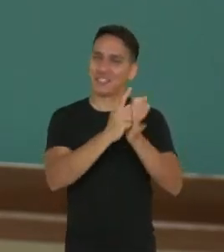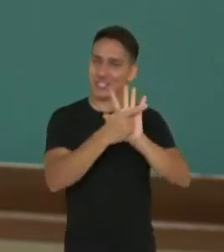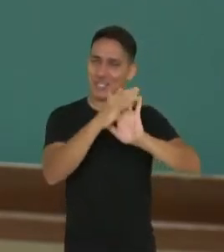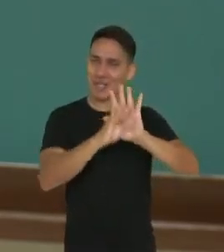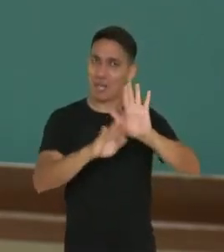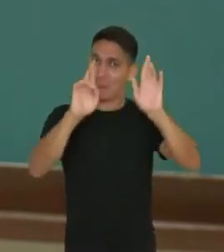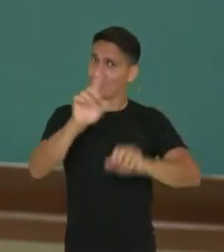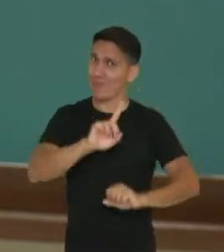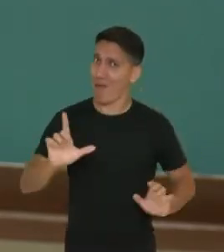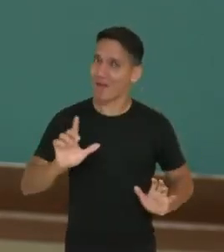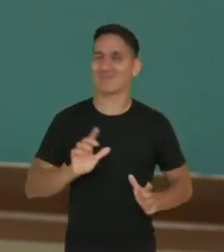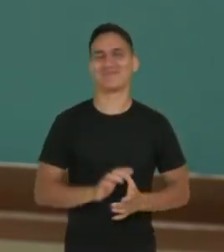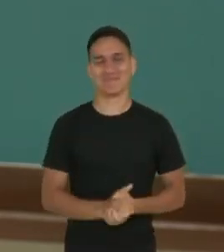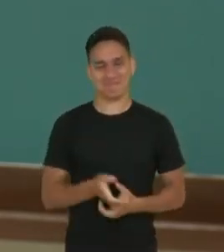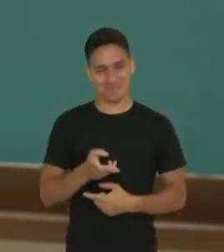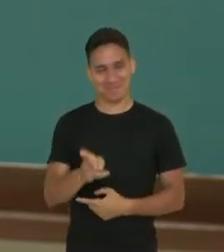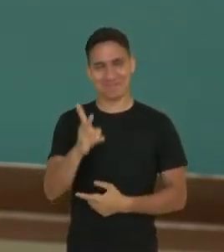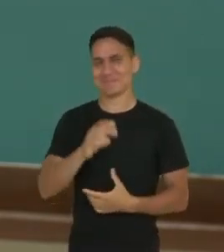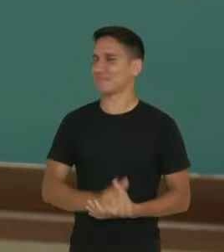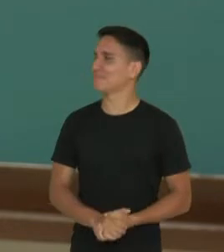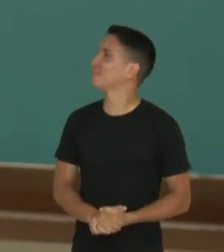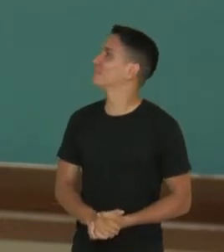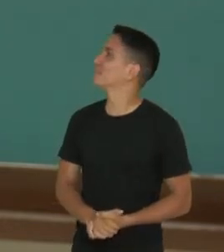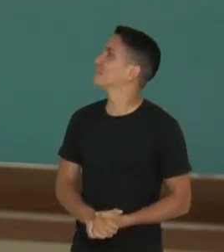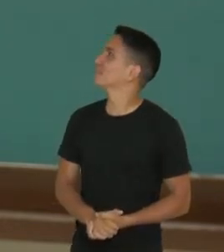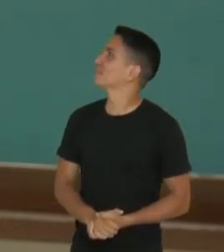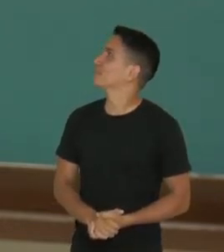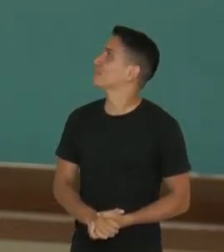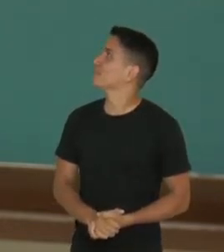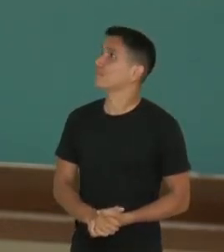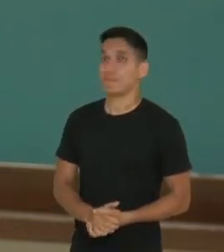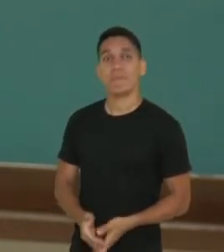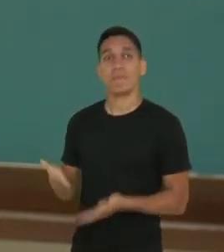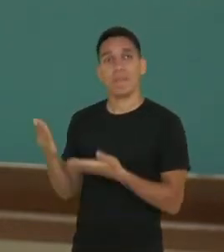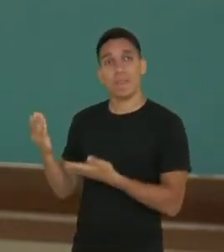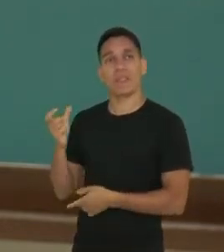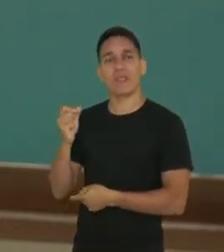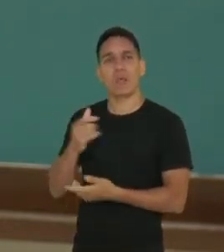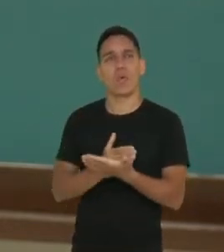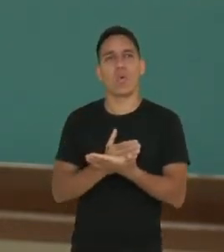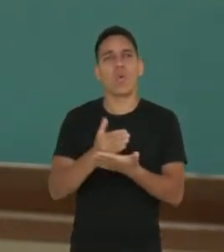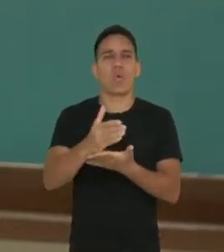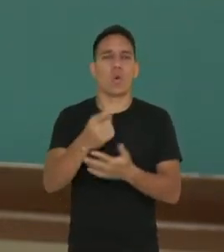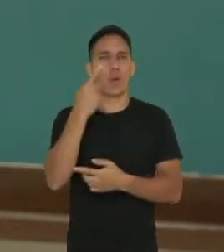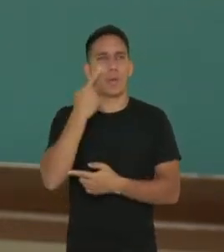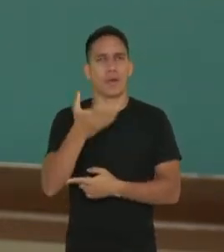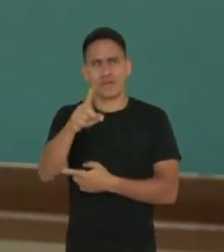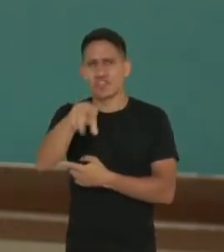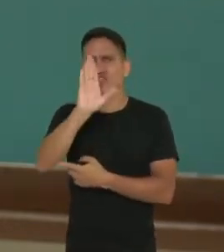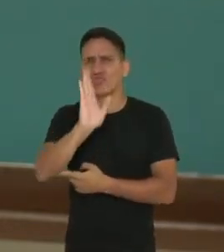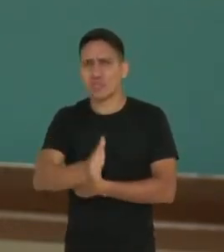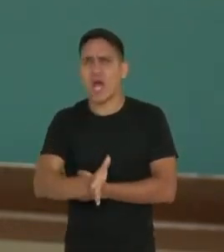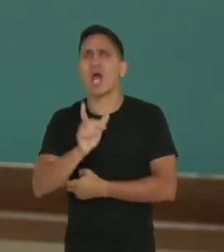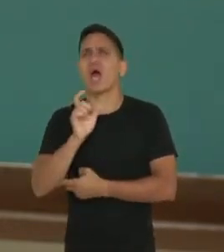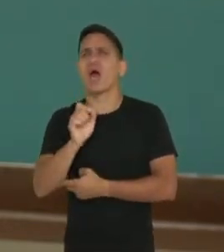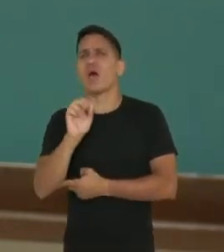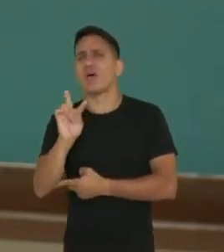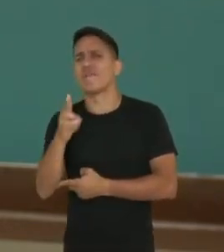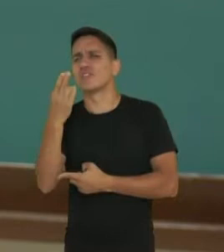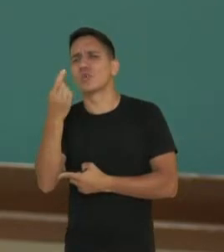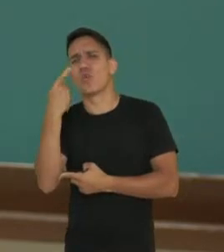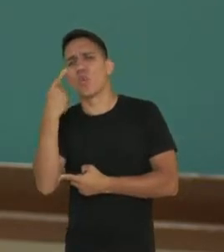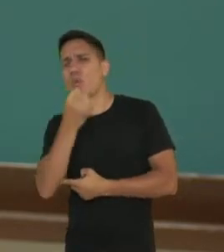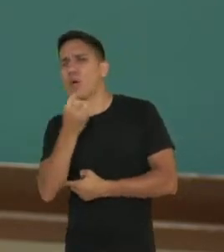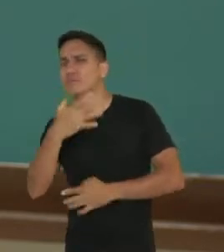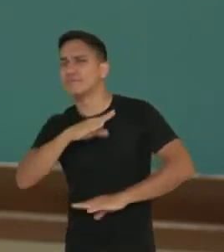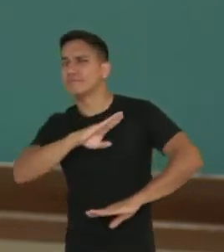não. Vamos seguir. Vamos lá, abrindo aqui, né? Você já ouviu